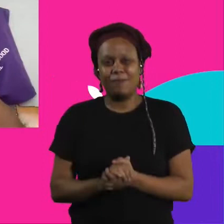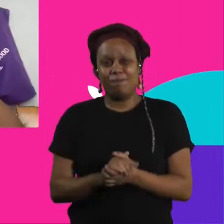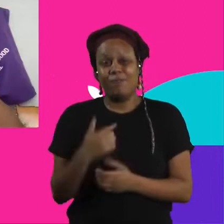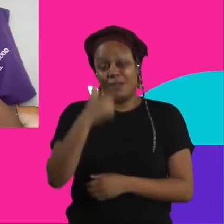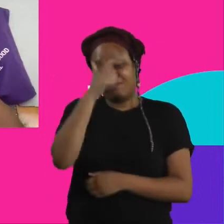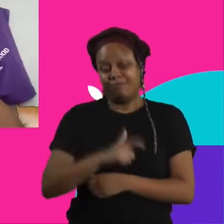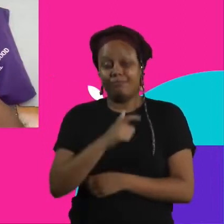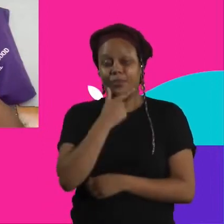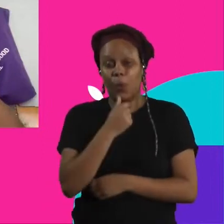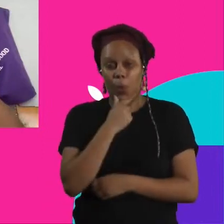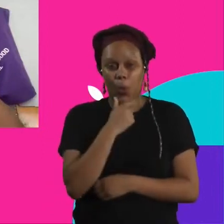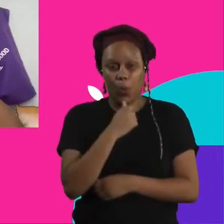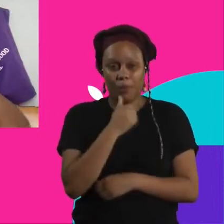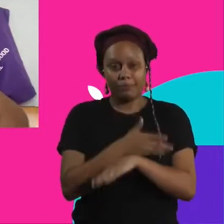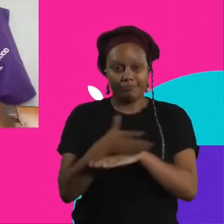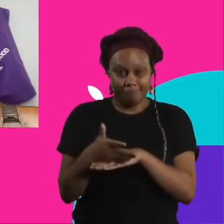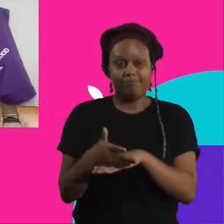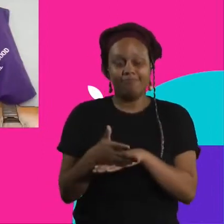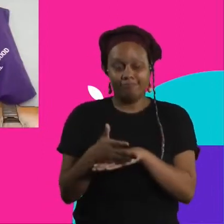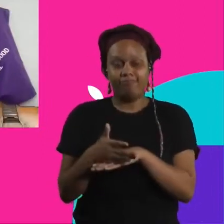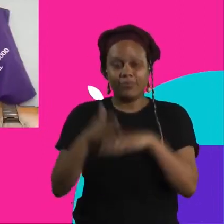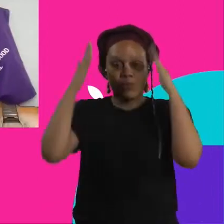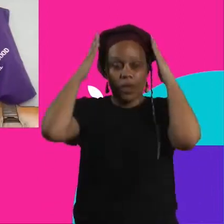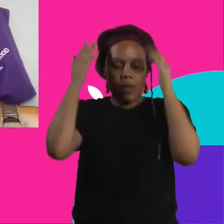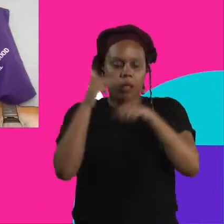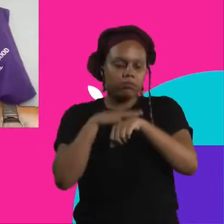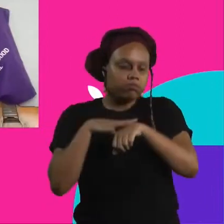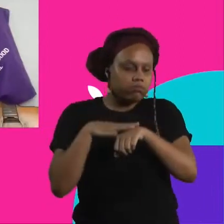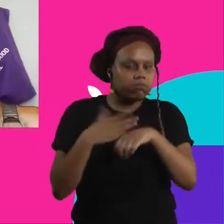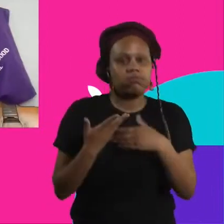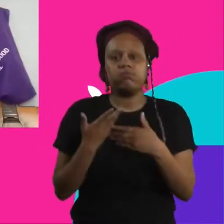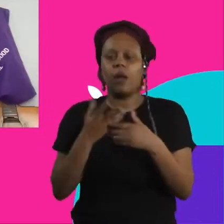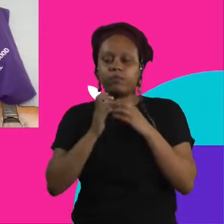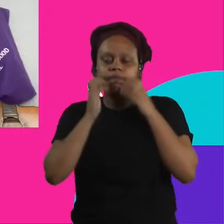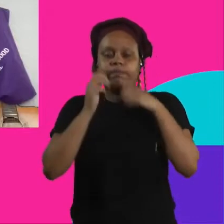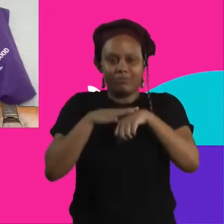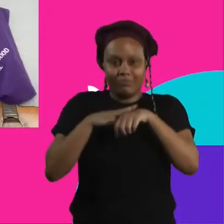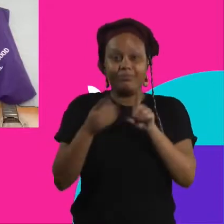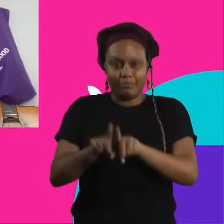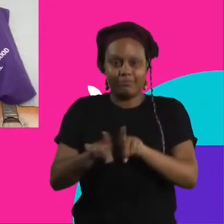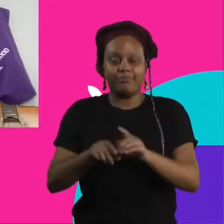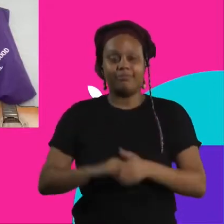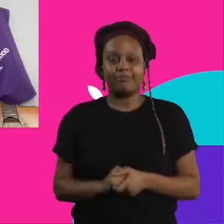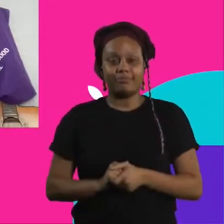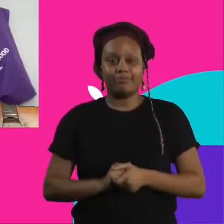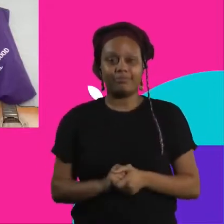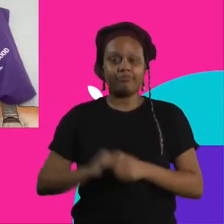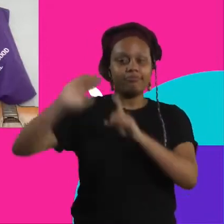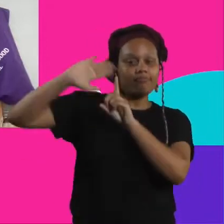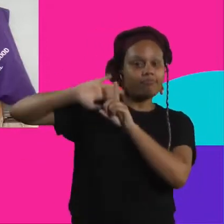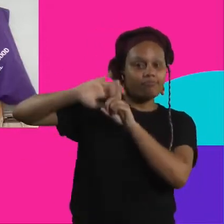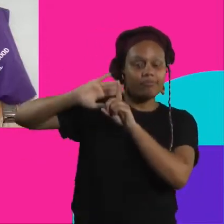um homem branco, com cabelo castanho, barba castanha, e estou com um fundo de